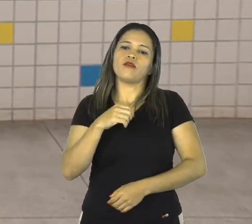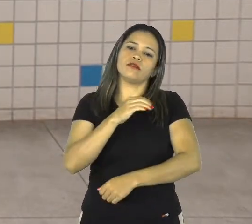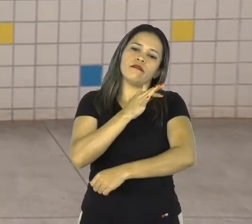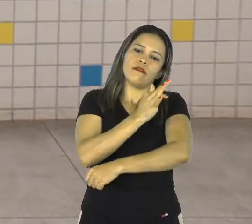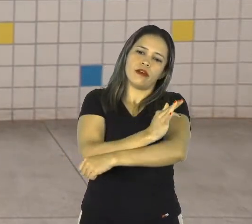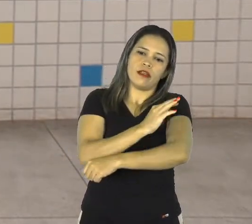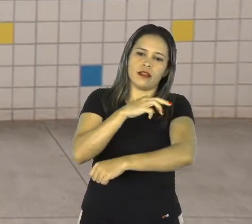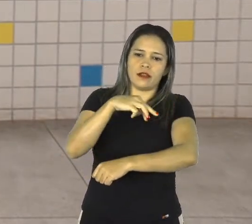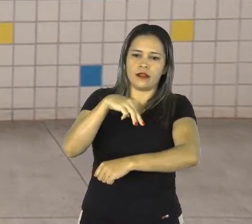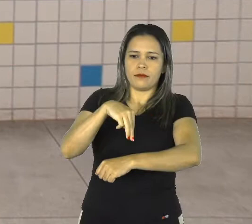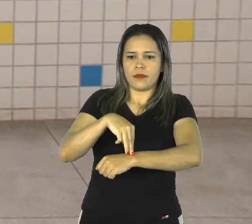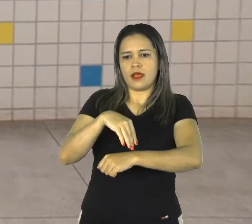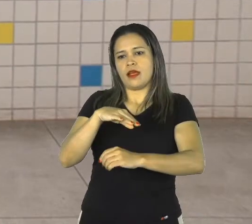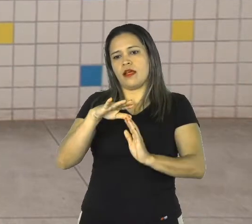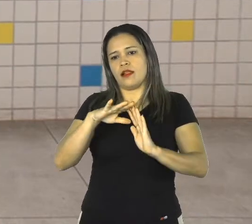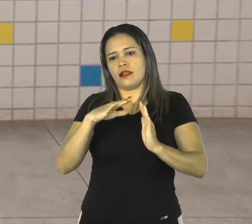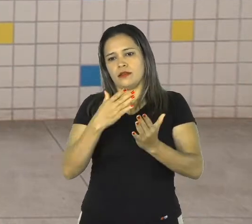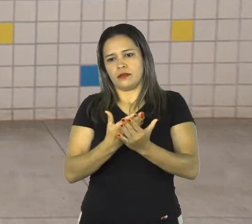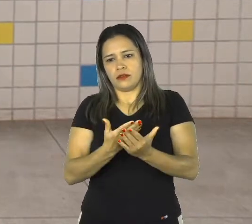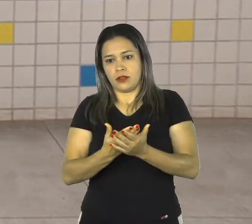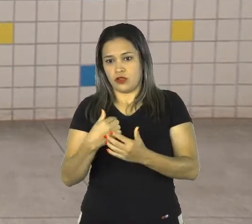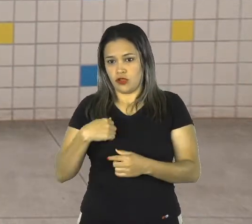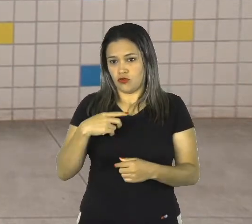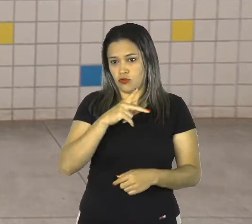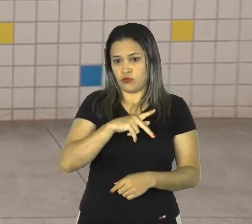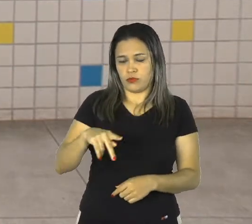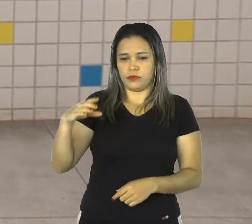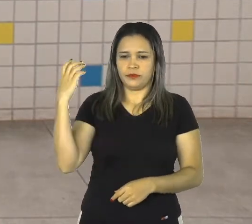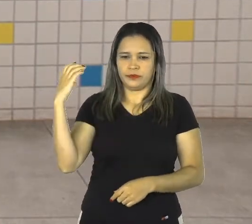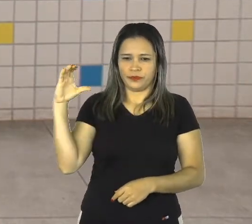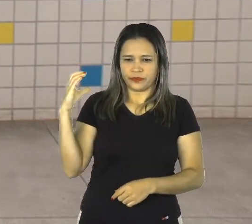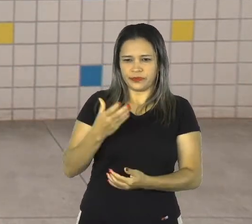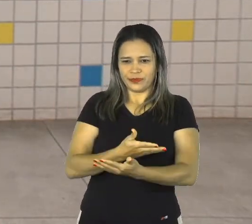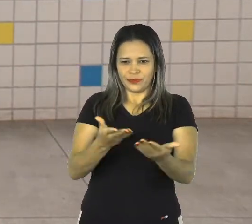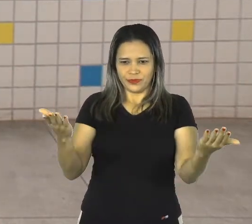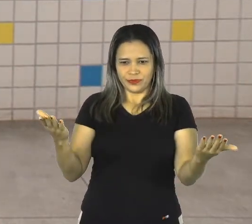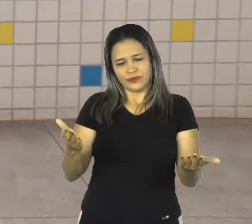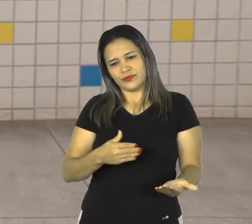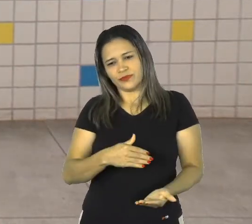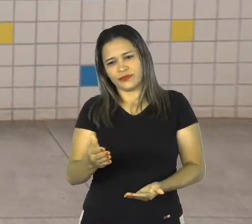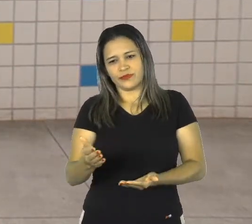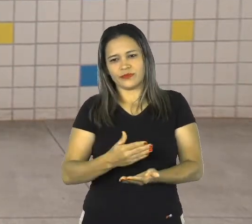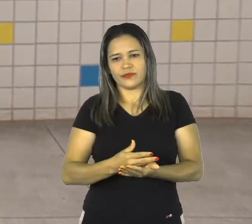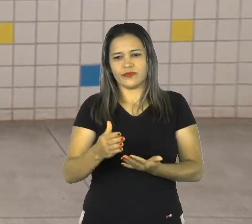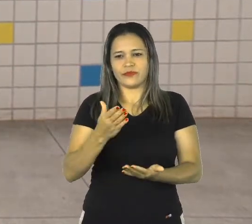e sou a professora de ciências de vocês, ok? Vamos lá para a nossa aula?